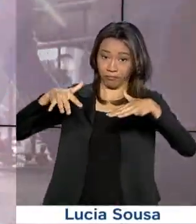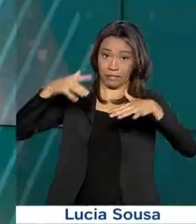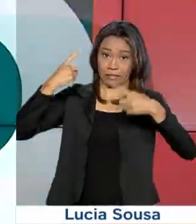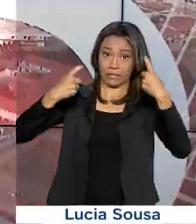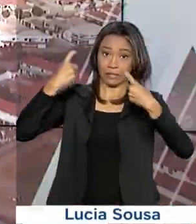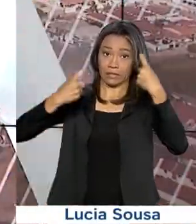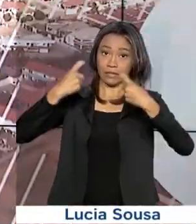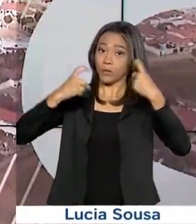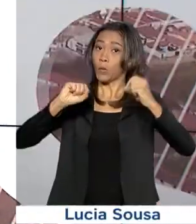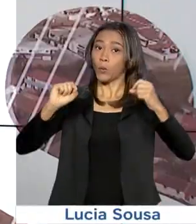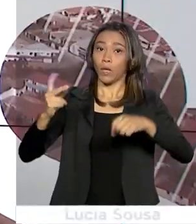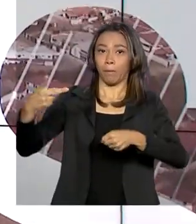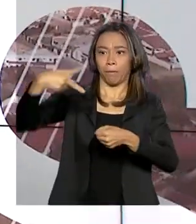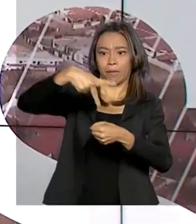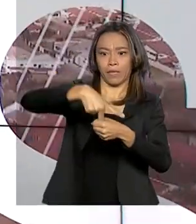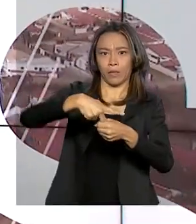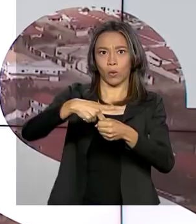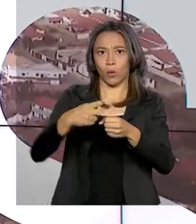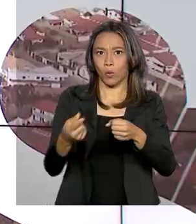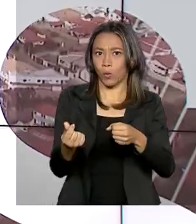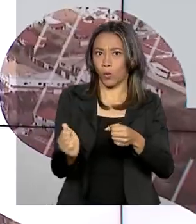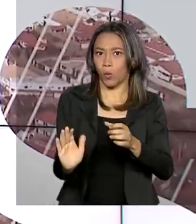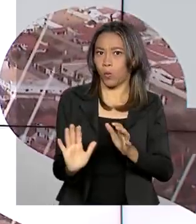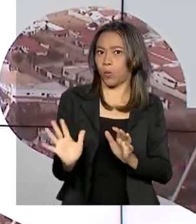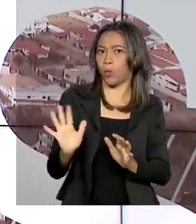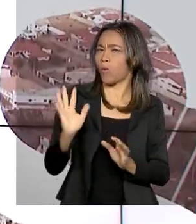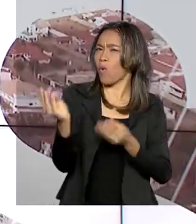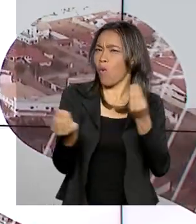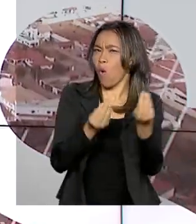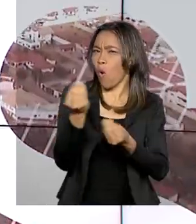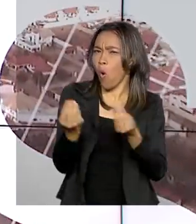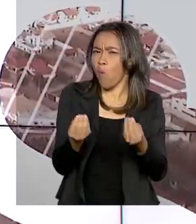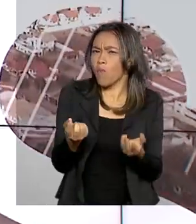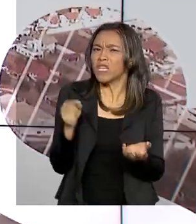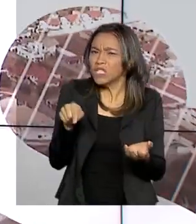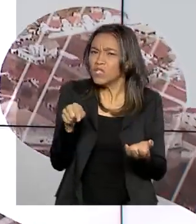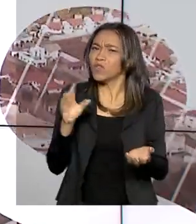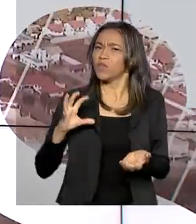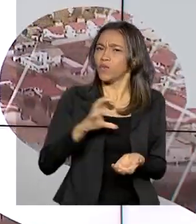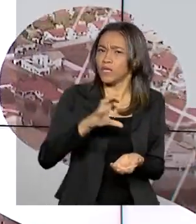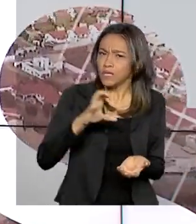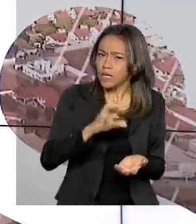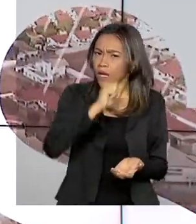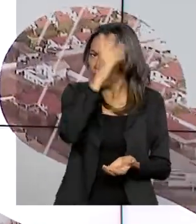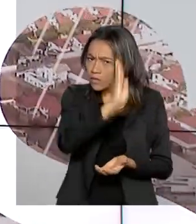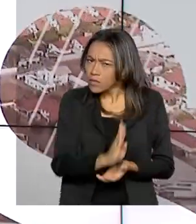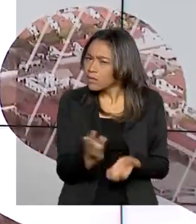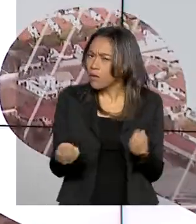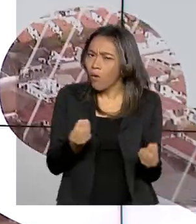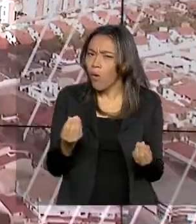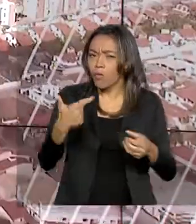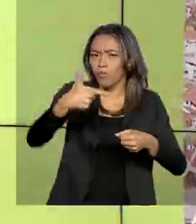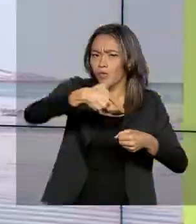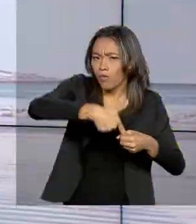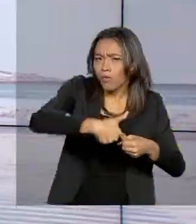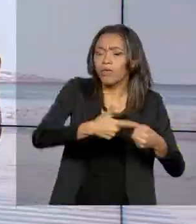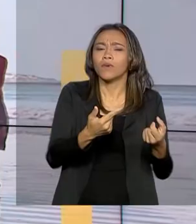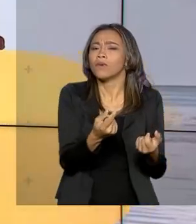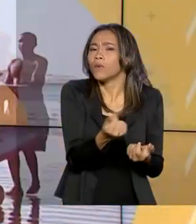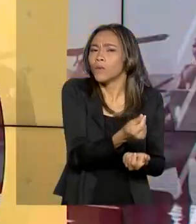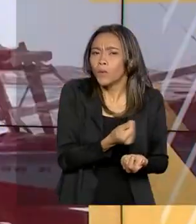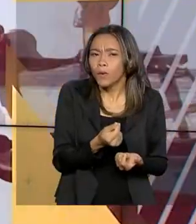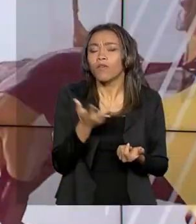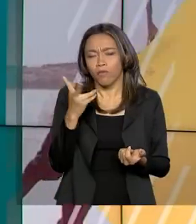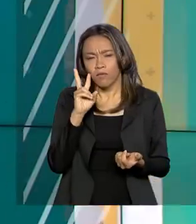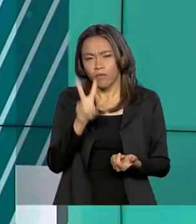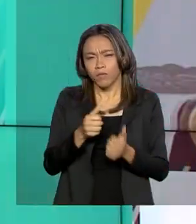do barril de petróleo como essa crise pode afetar os preços dos combustíveis aqui no brasil vamos ver agora na reportagem de